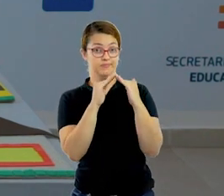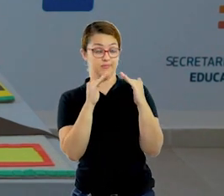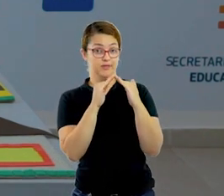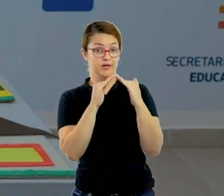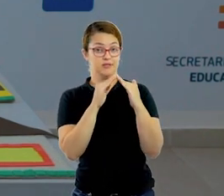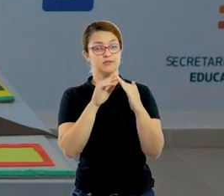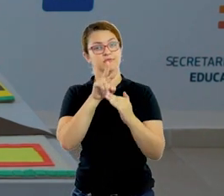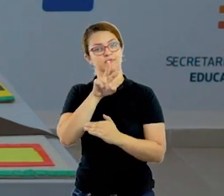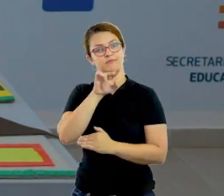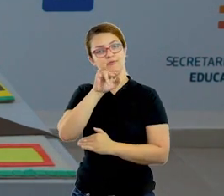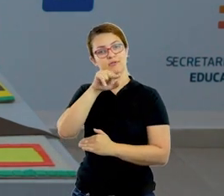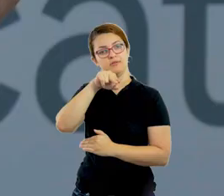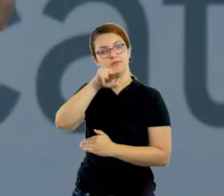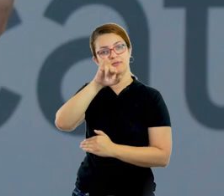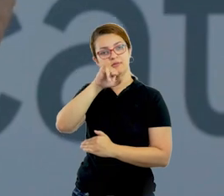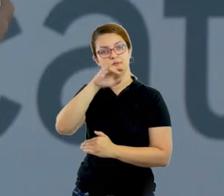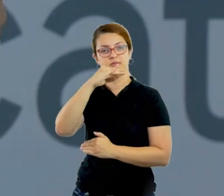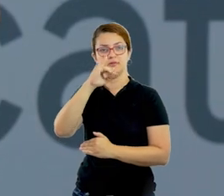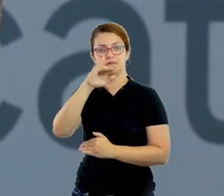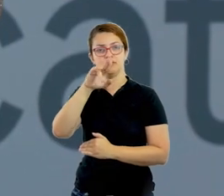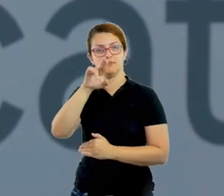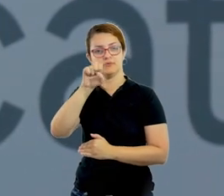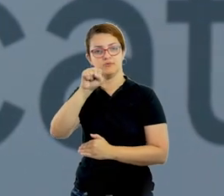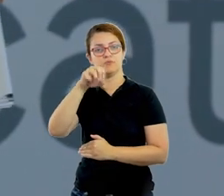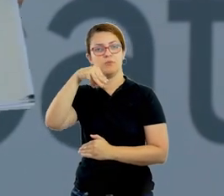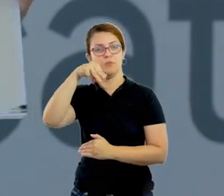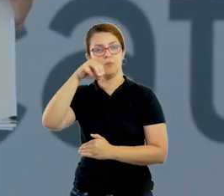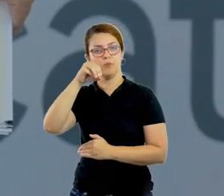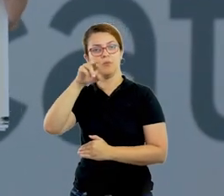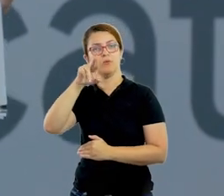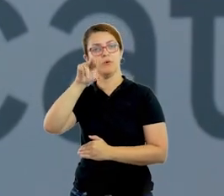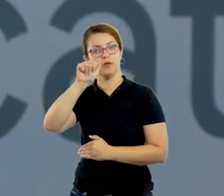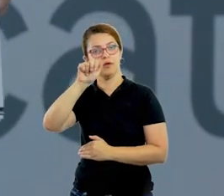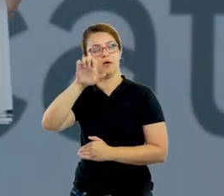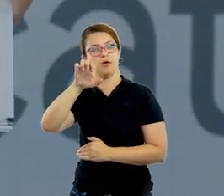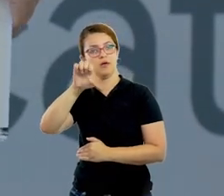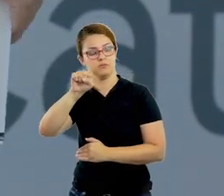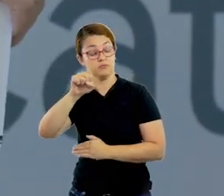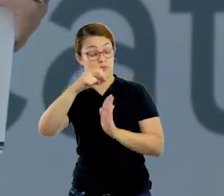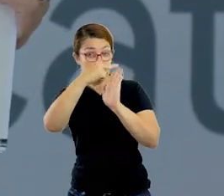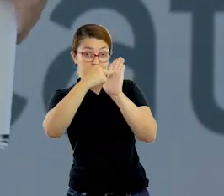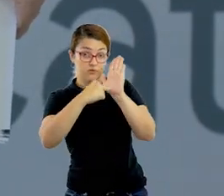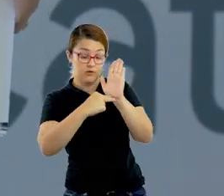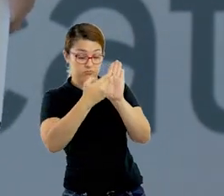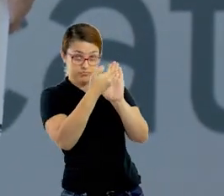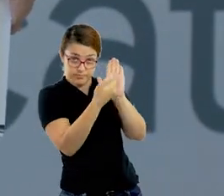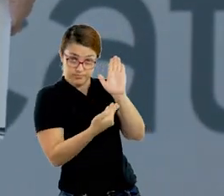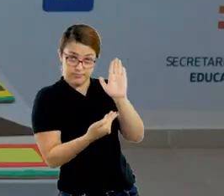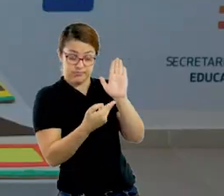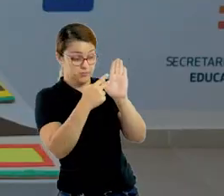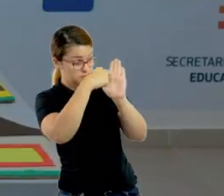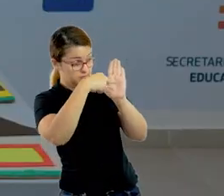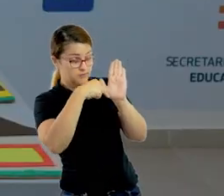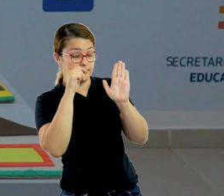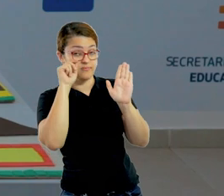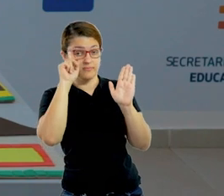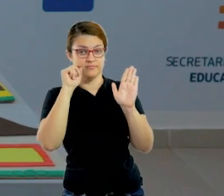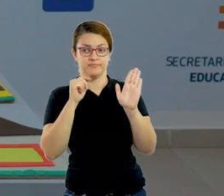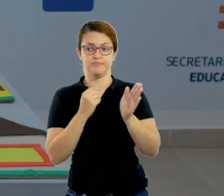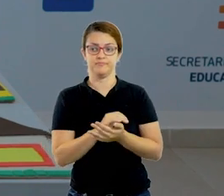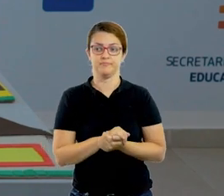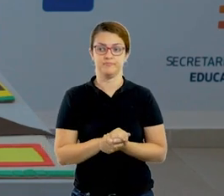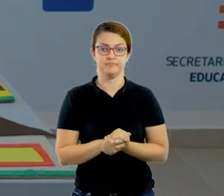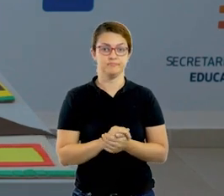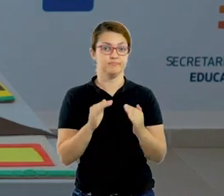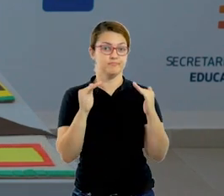de Moraes. Eu vou fazer a leitura para vocês, eu trouxe aqui para que vocês possam visualizar, tá bem? Então vamos